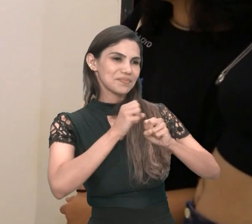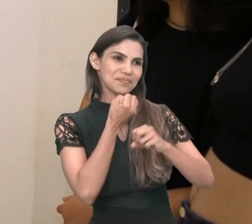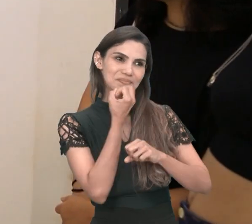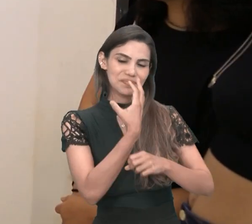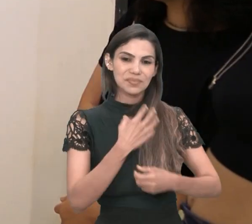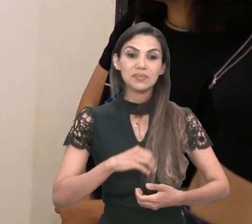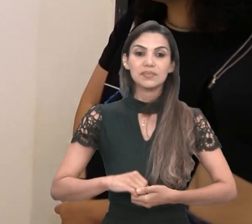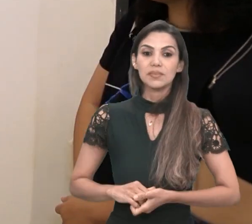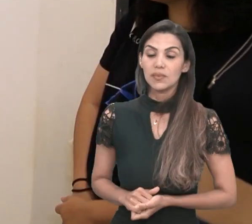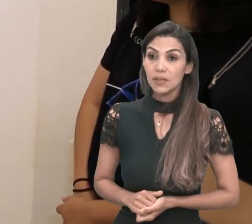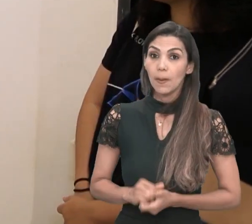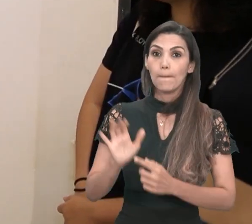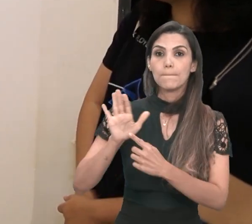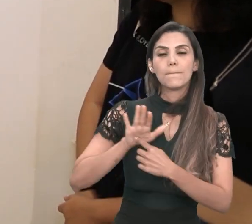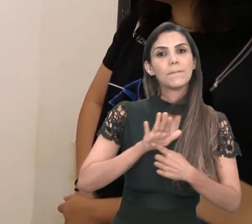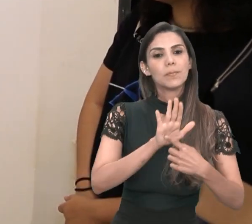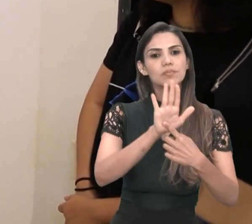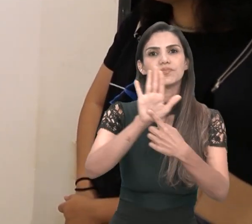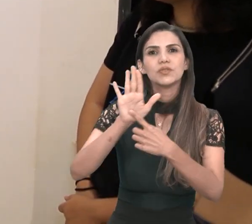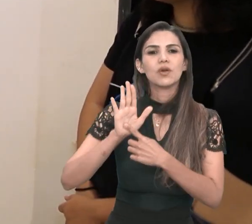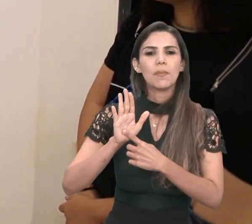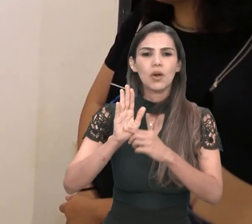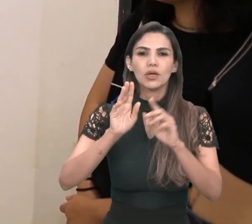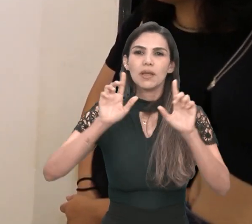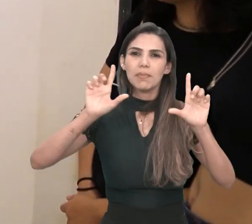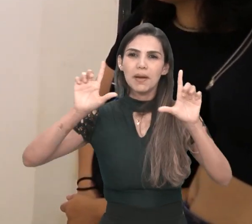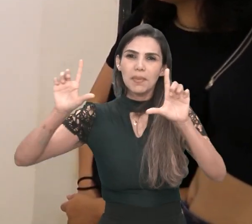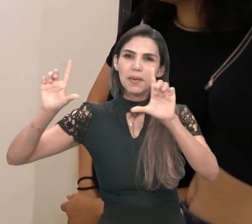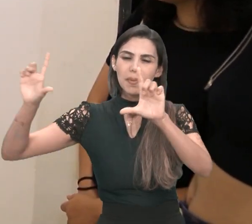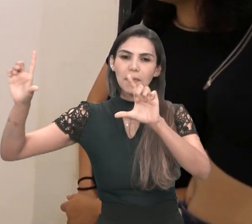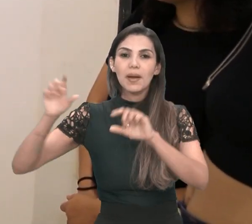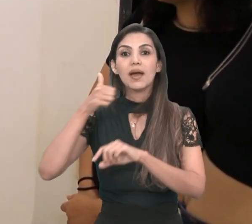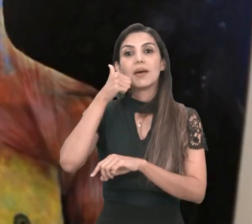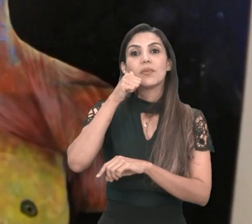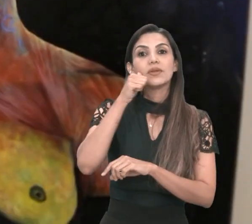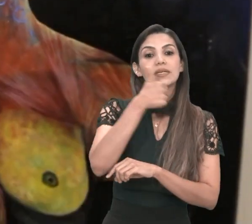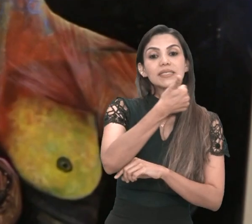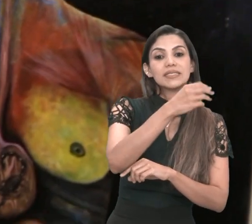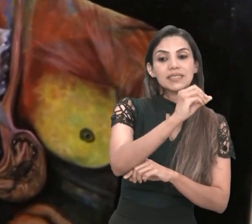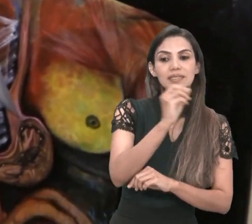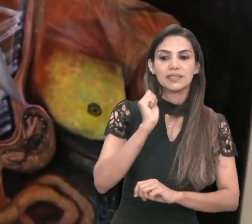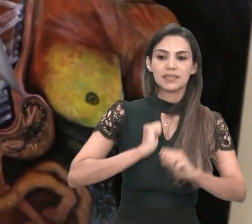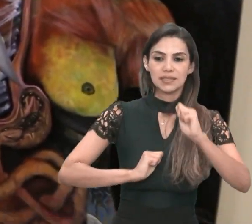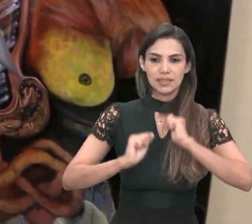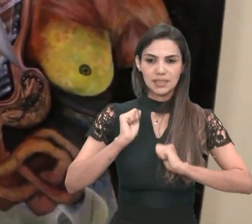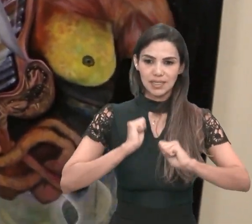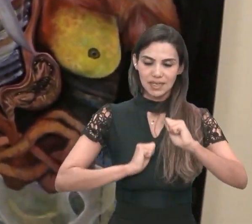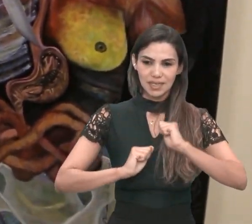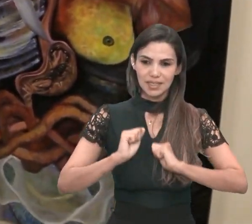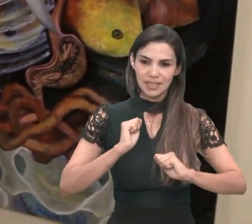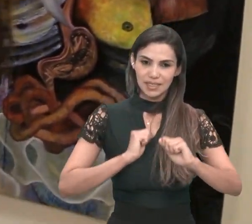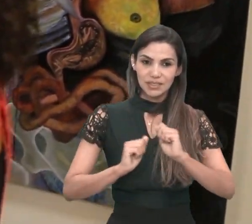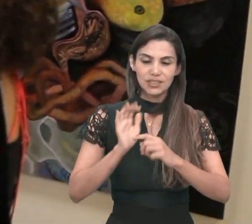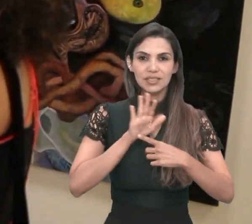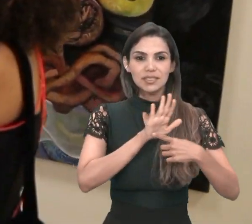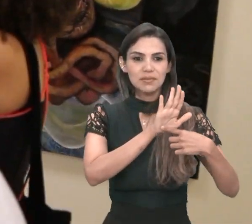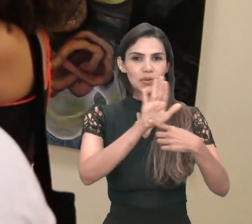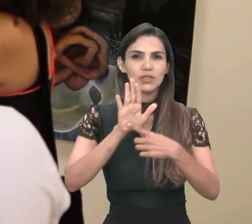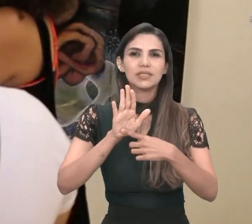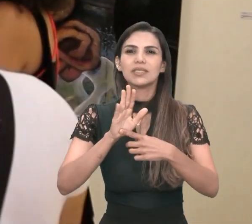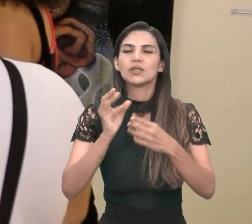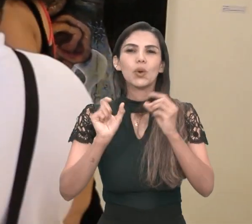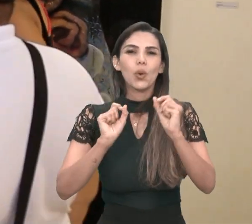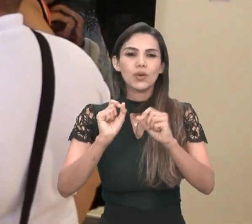exposição apresenta uma seleção de obras de 10 mulheres artistas, explorando a versatilidade das peles